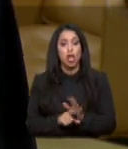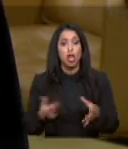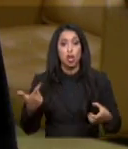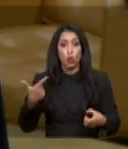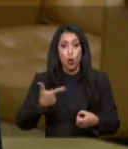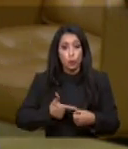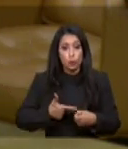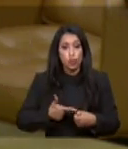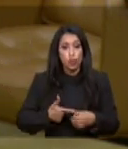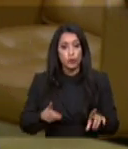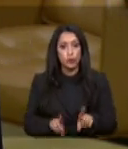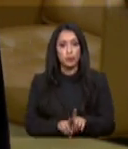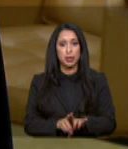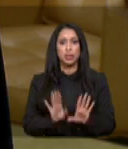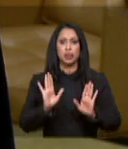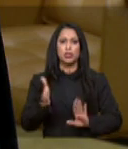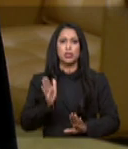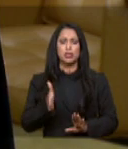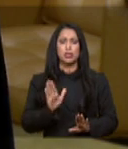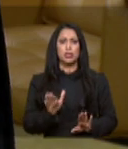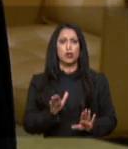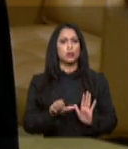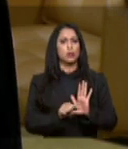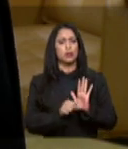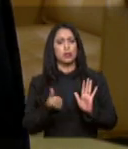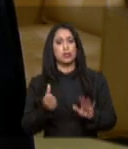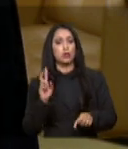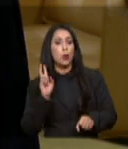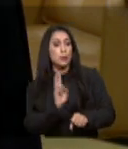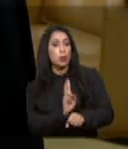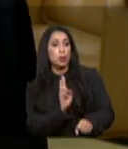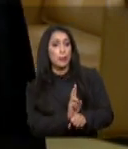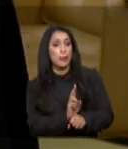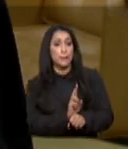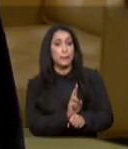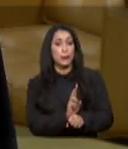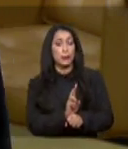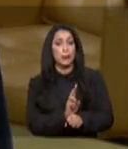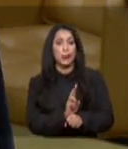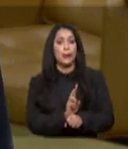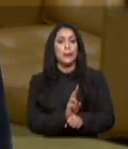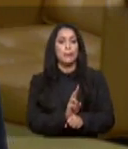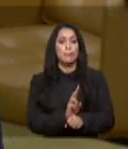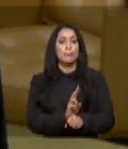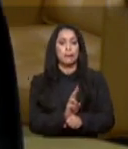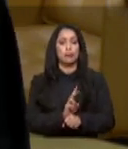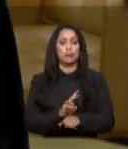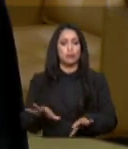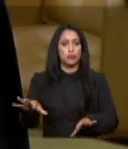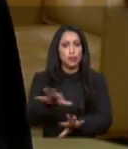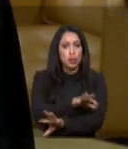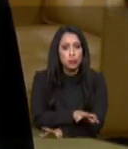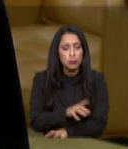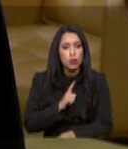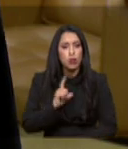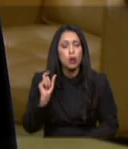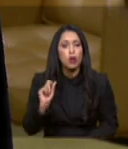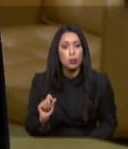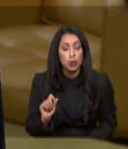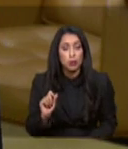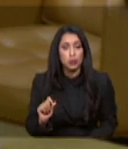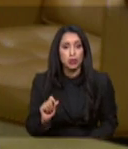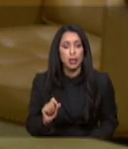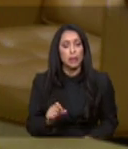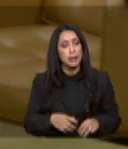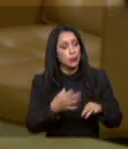já são os primeiros resultados da Operação Guardiões do Bioma em sua primeira versão, que focava, ministro Barroso, na